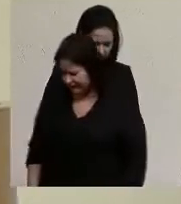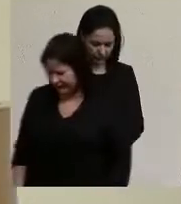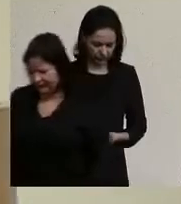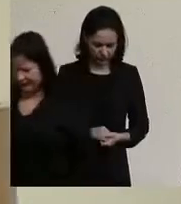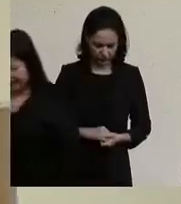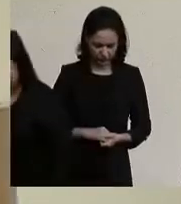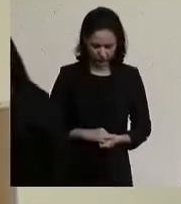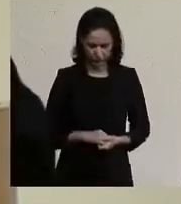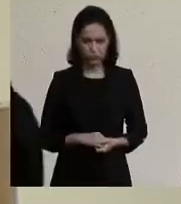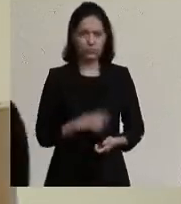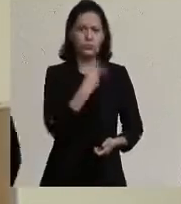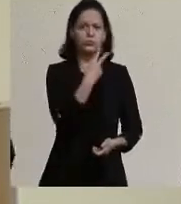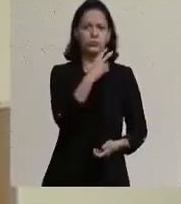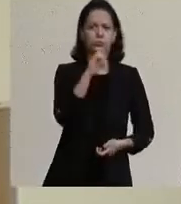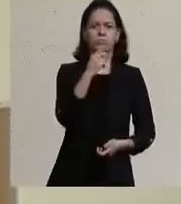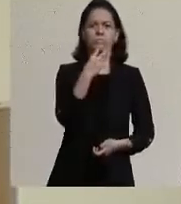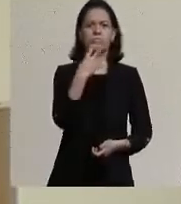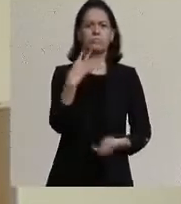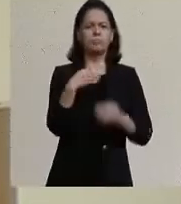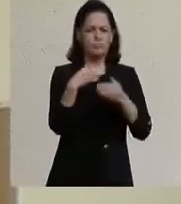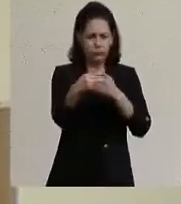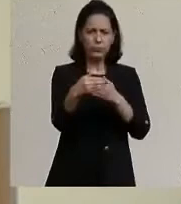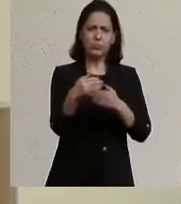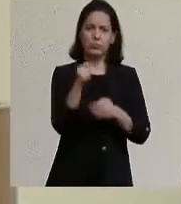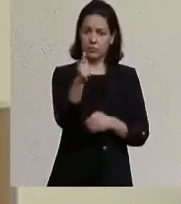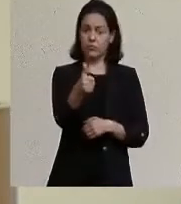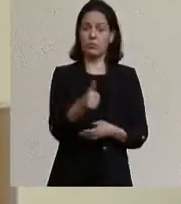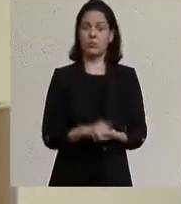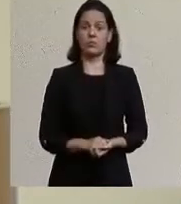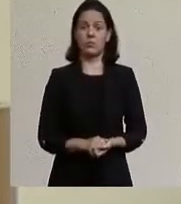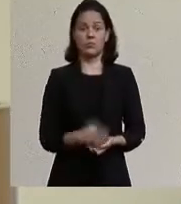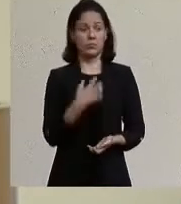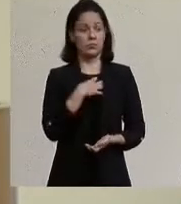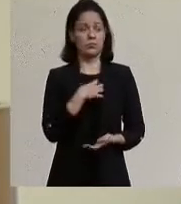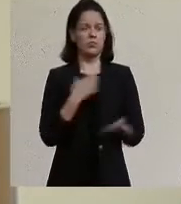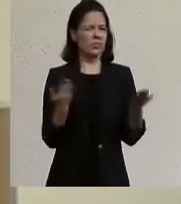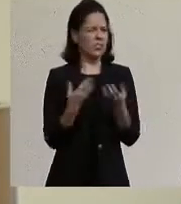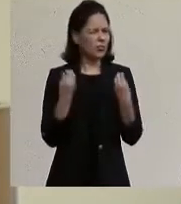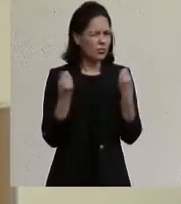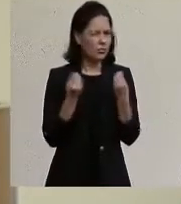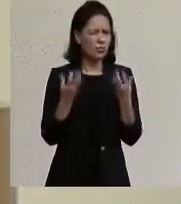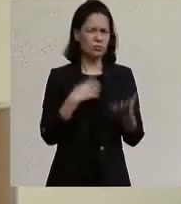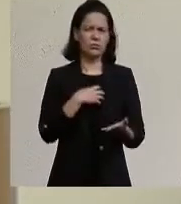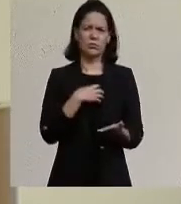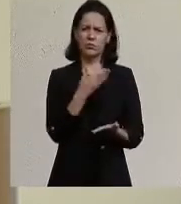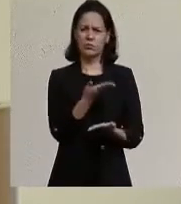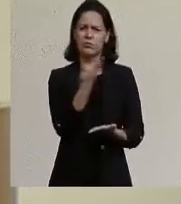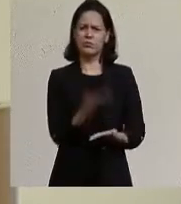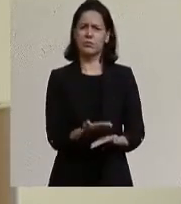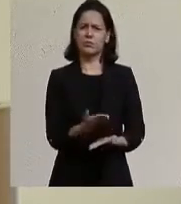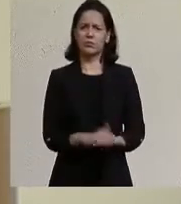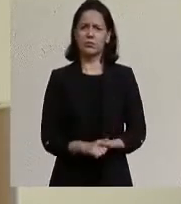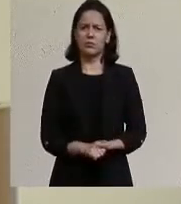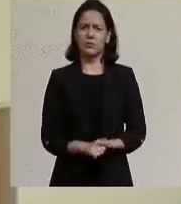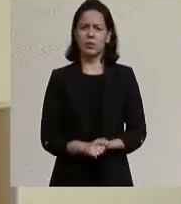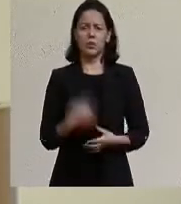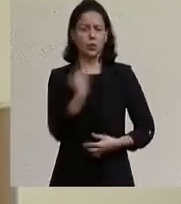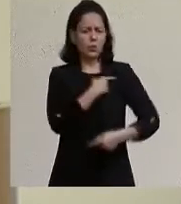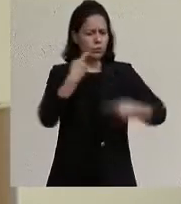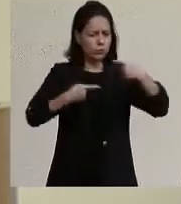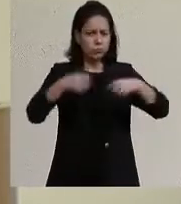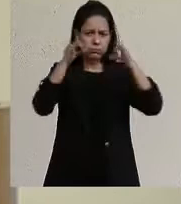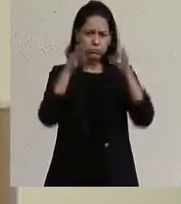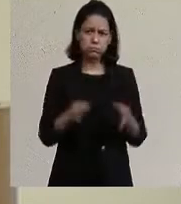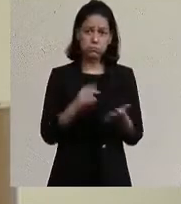2024 está aí nós vamos ver porque os cara é capaz de tudo nós fazemos a política